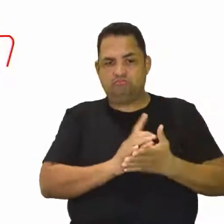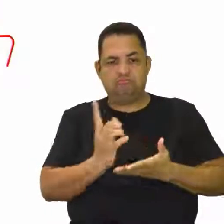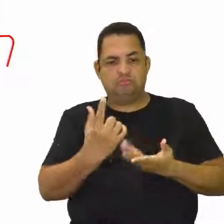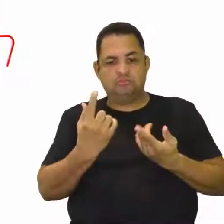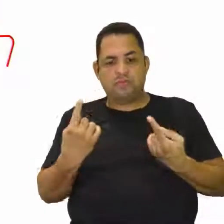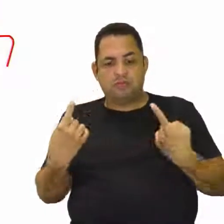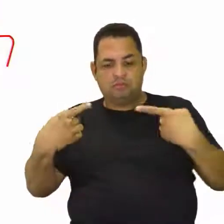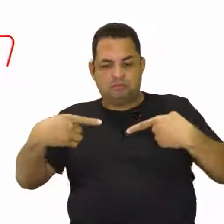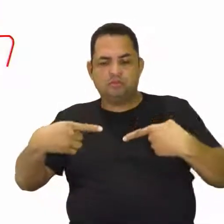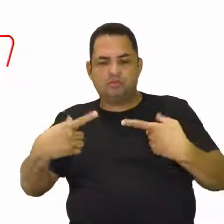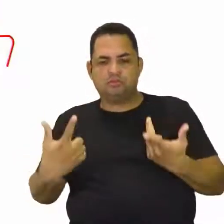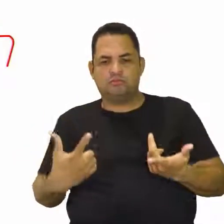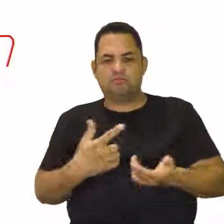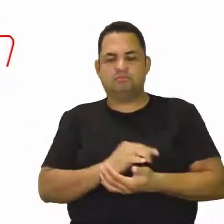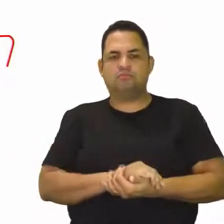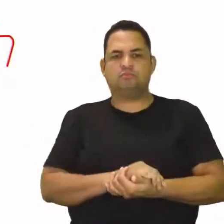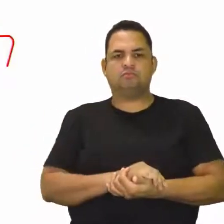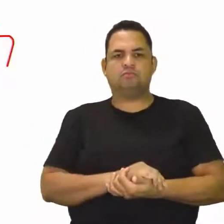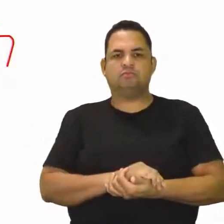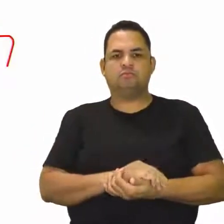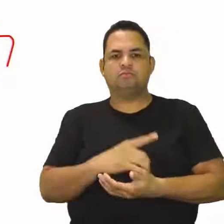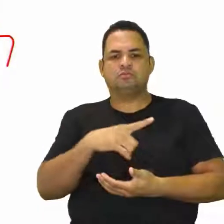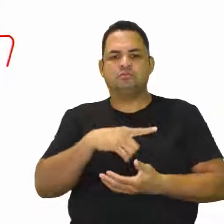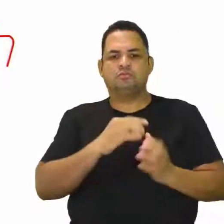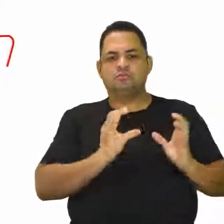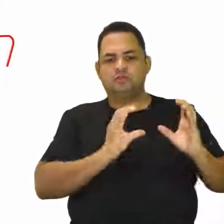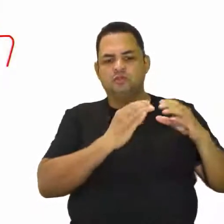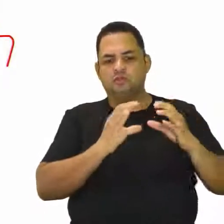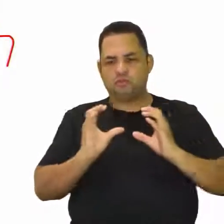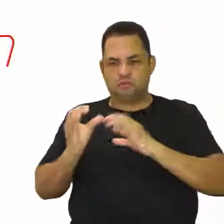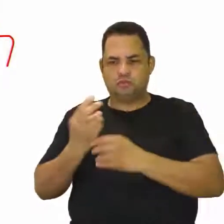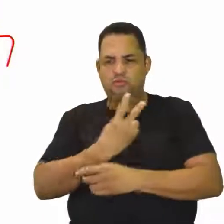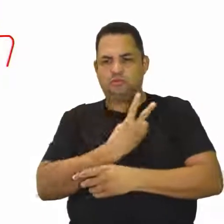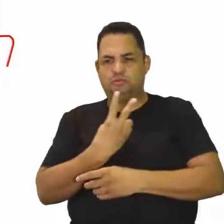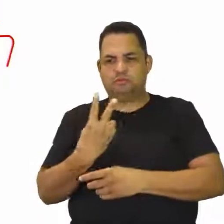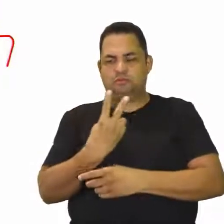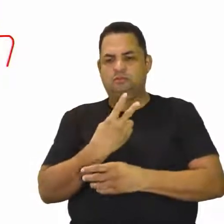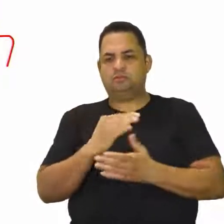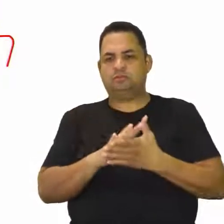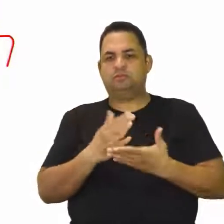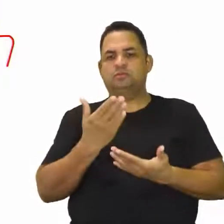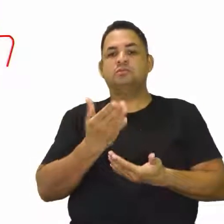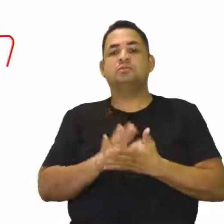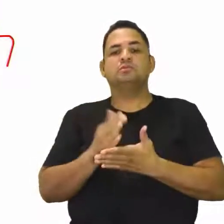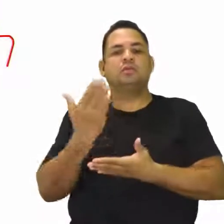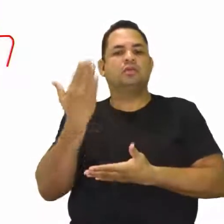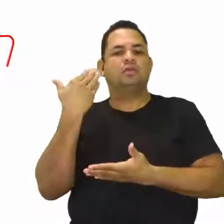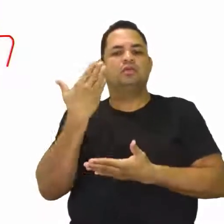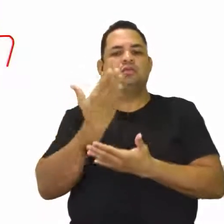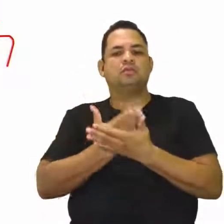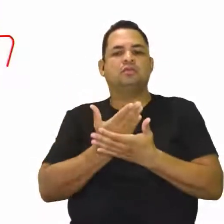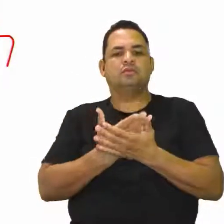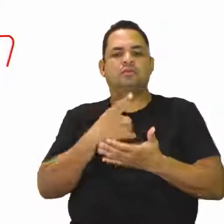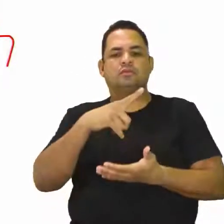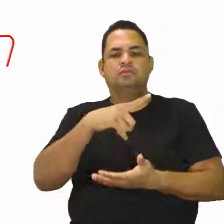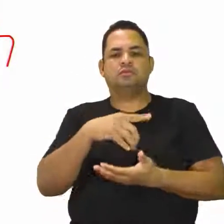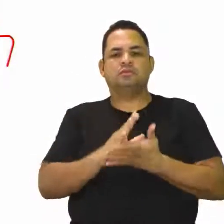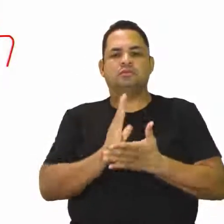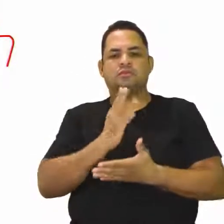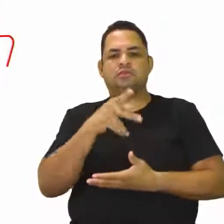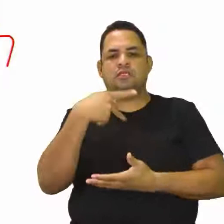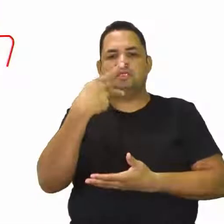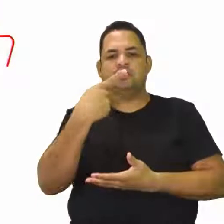está, você é meu inimigo. Então, eu tenho grupos que foram formados. E em outras aulas passadas, inclusive, eu tinha falado